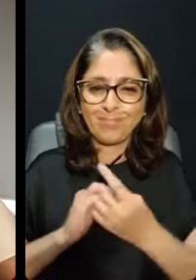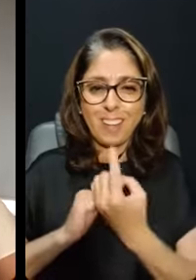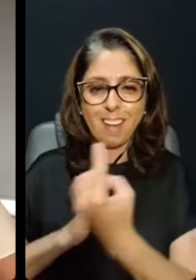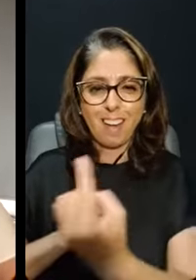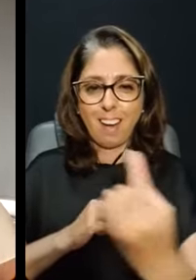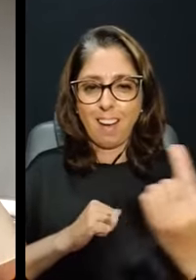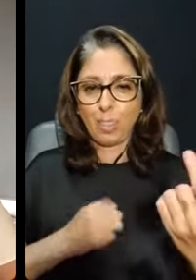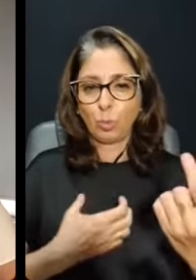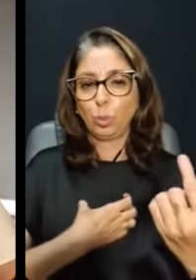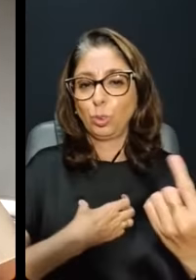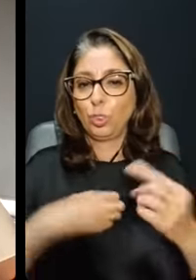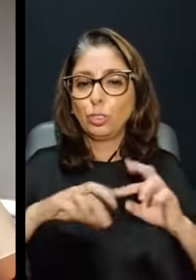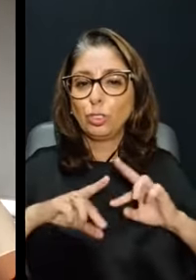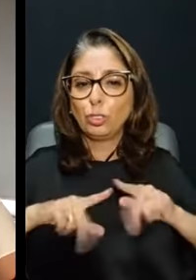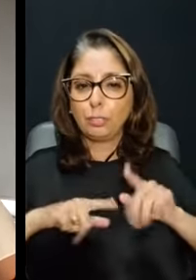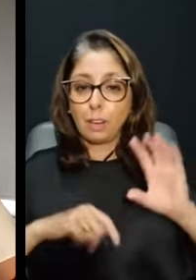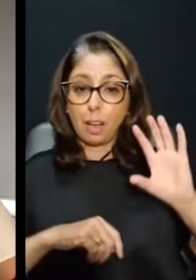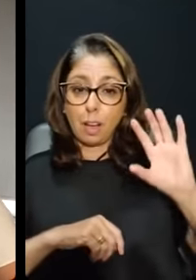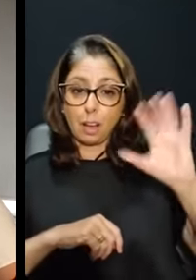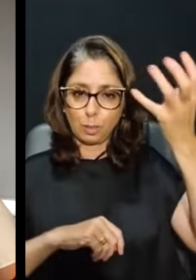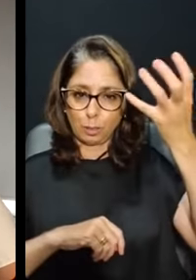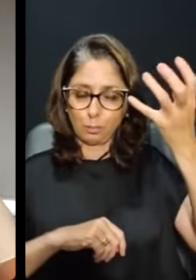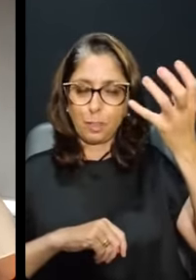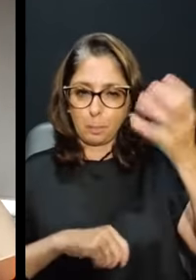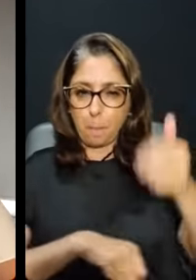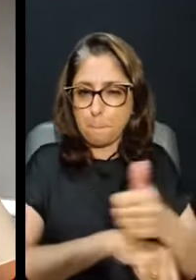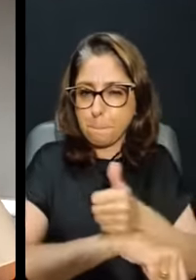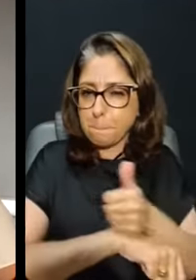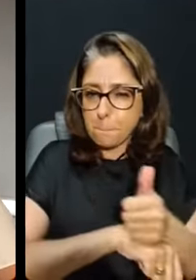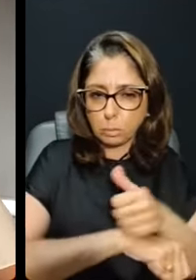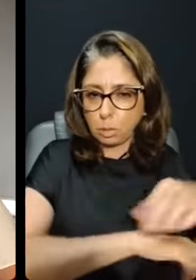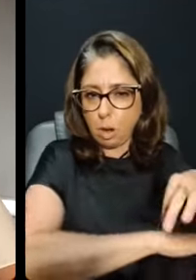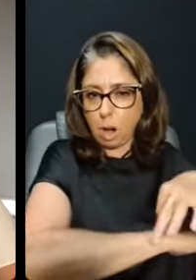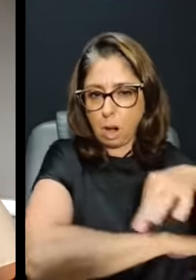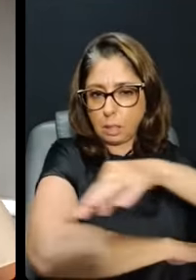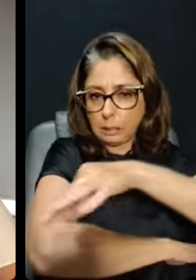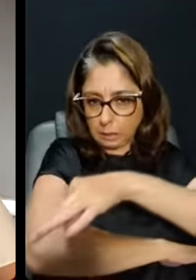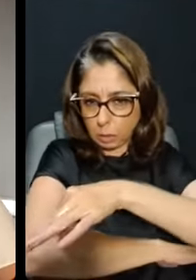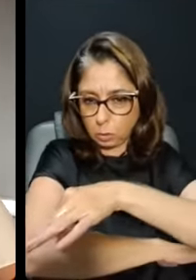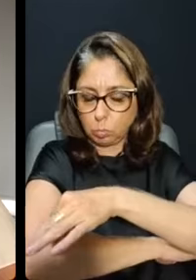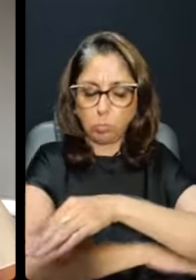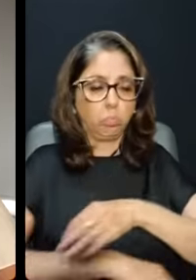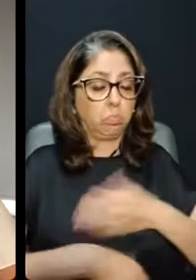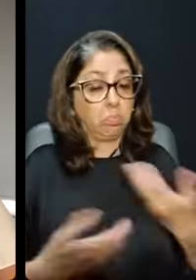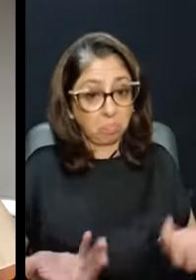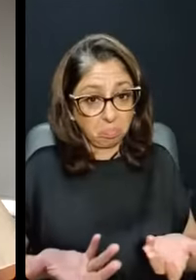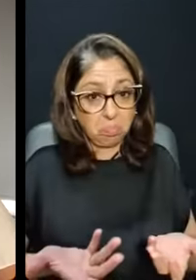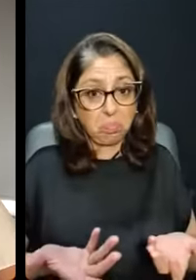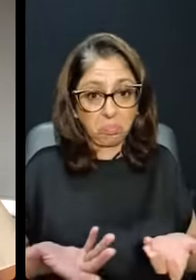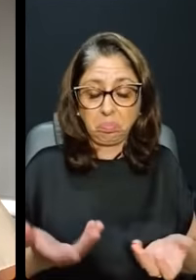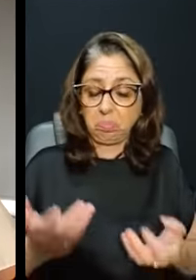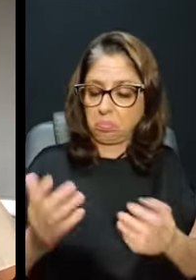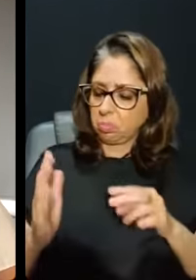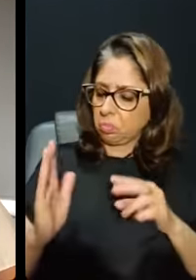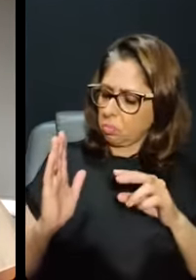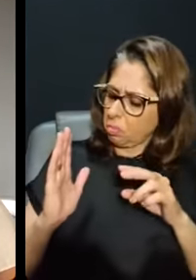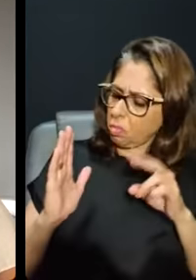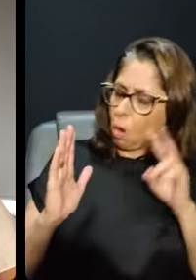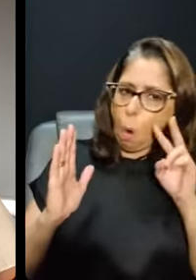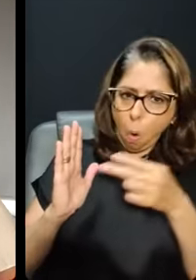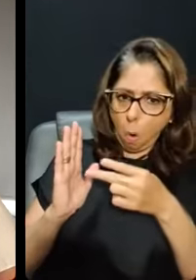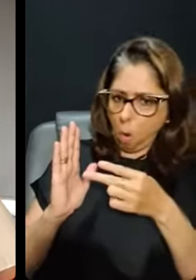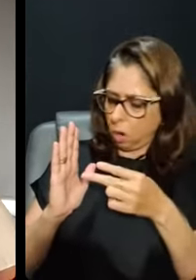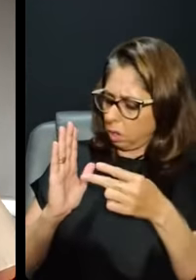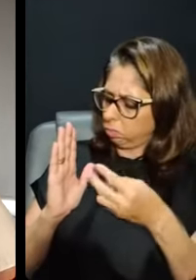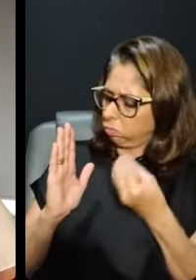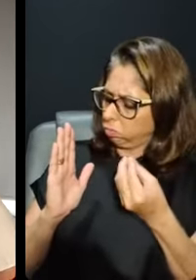decisão, e se você não tem aquela resposta no, nos documentos existentes, e a gente tem bastante documentos que falam sobre acessibilidade,